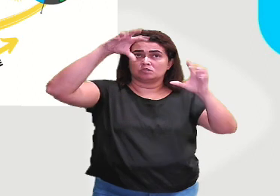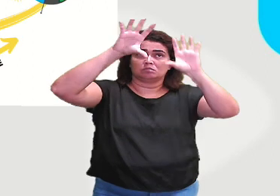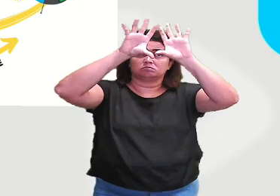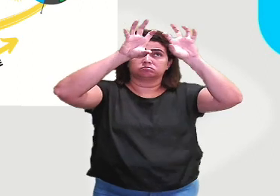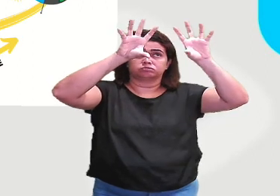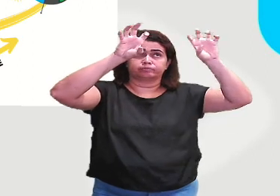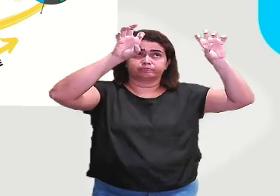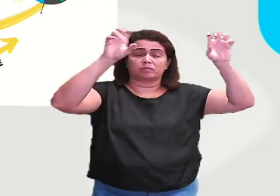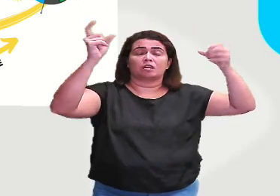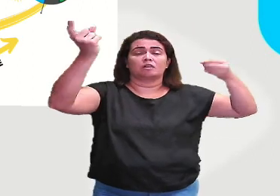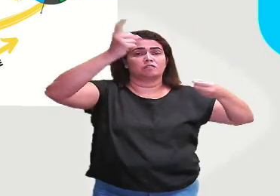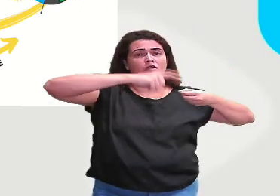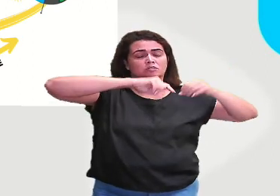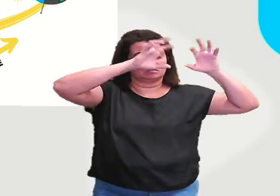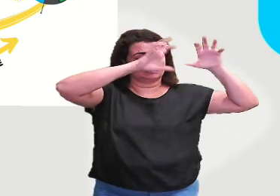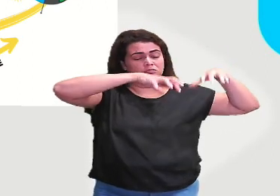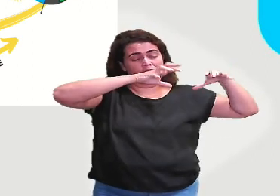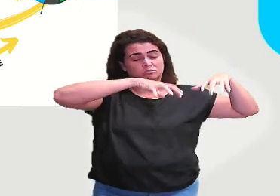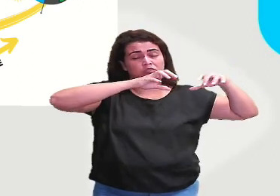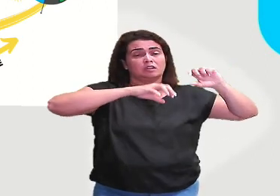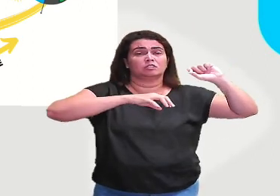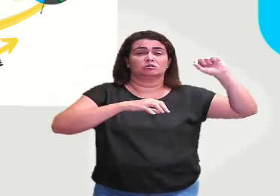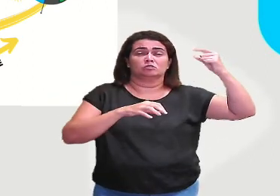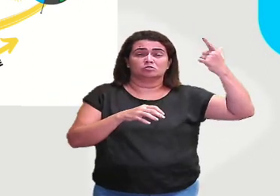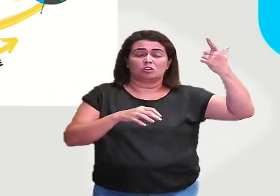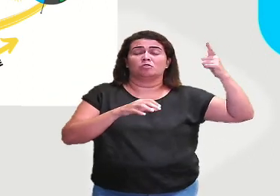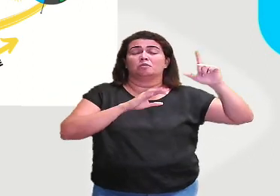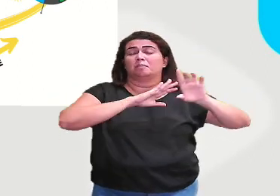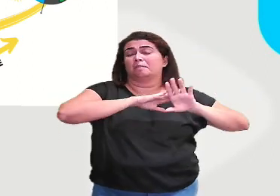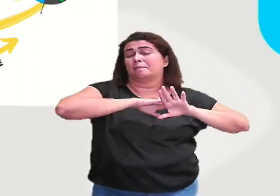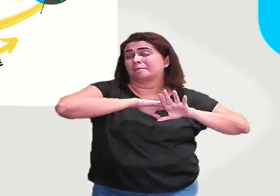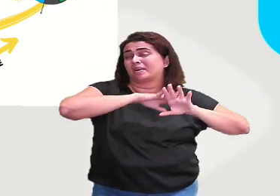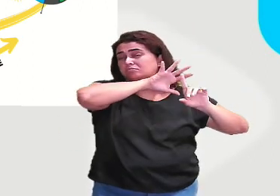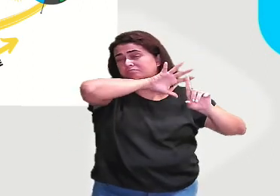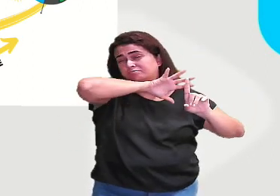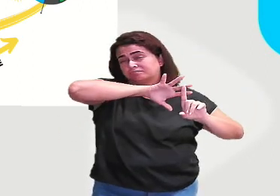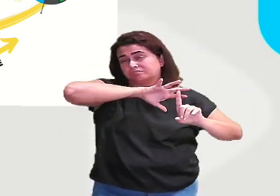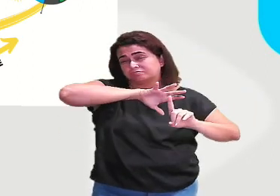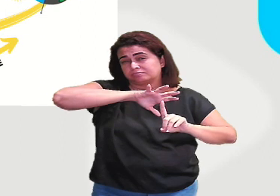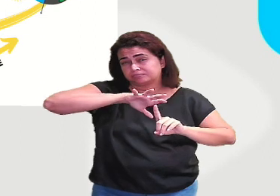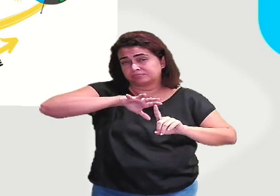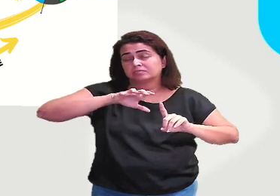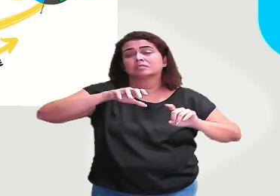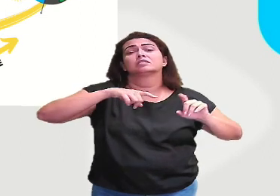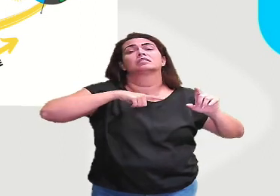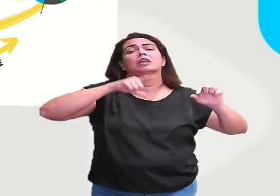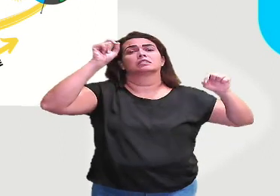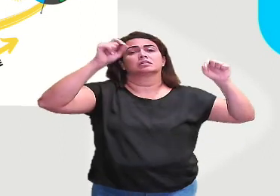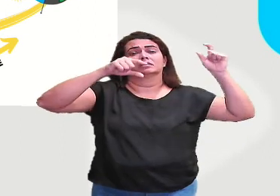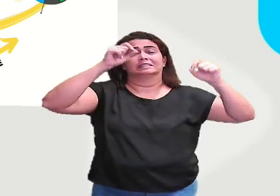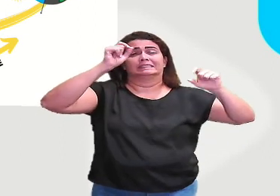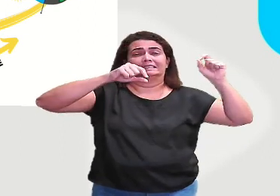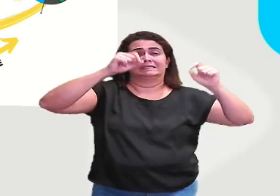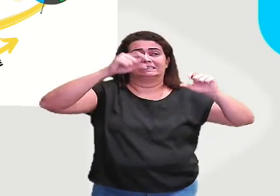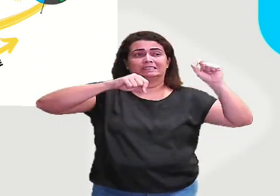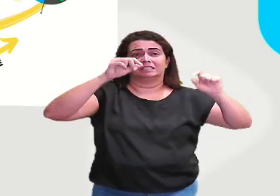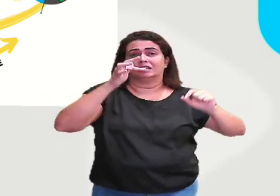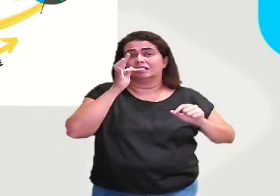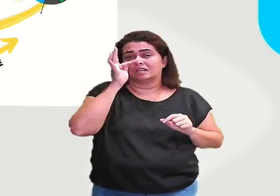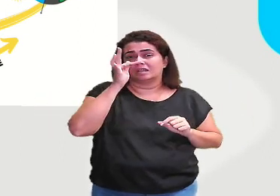forma de chuva. Então, quanto maior a intensidade do Sol, né, vão haver mais precipitações, né? E aí as